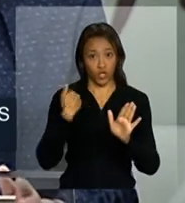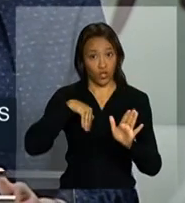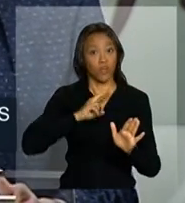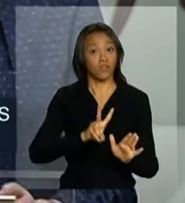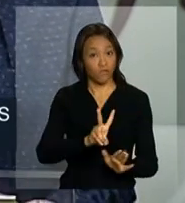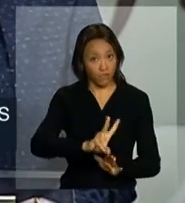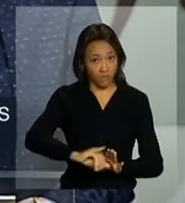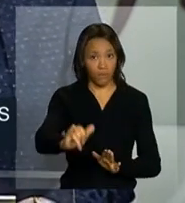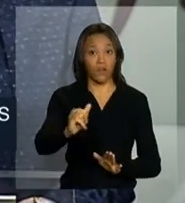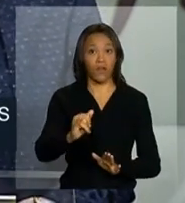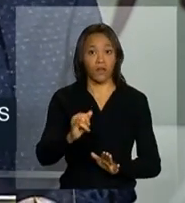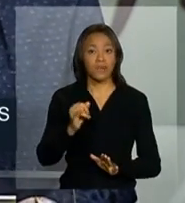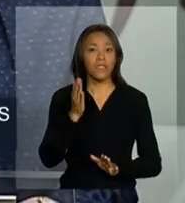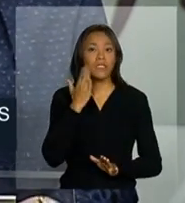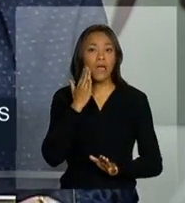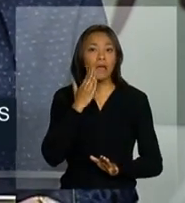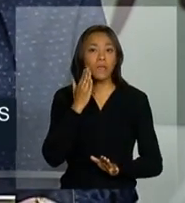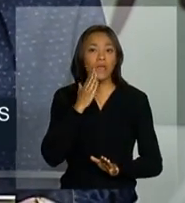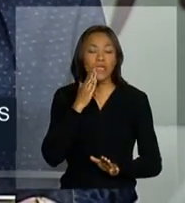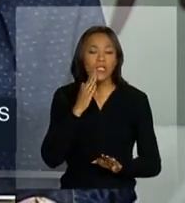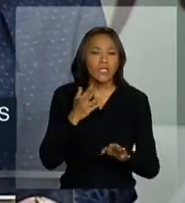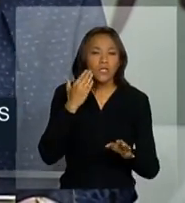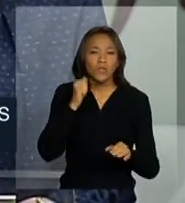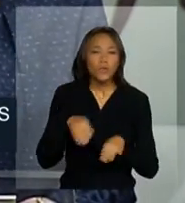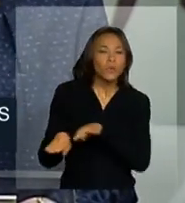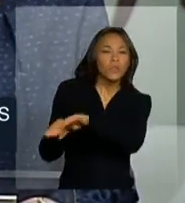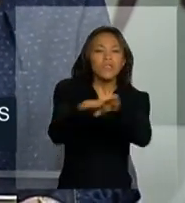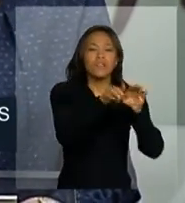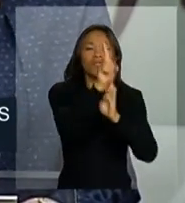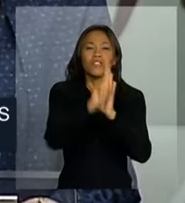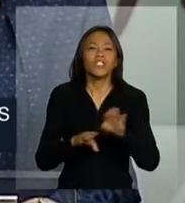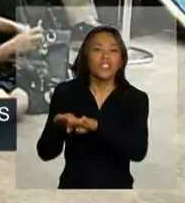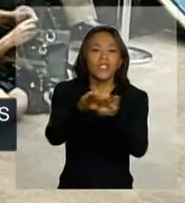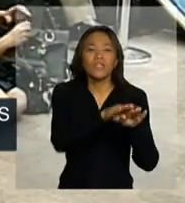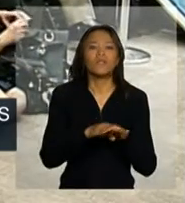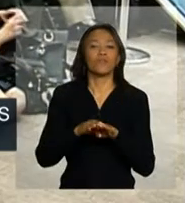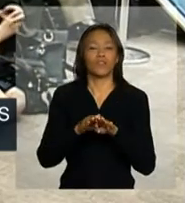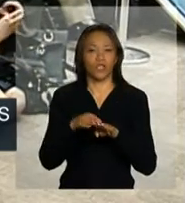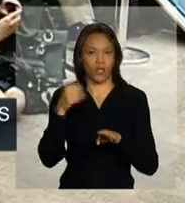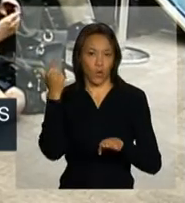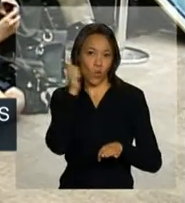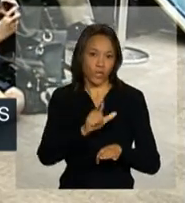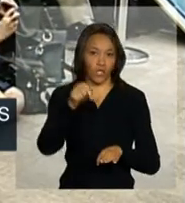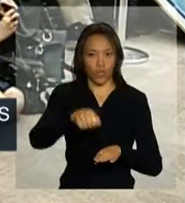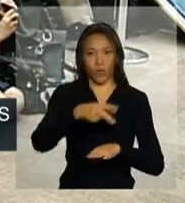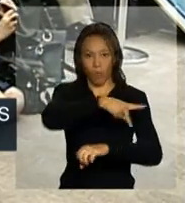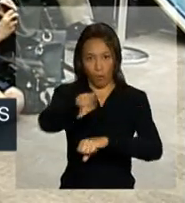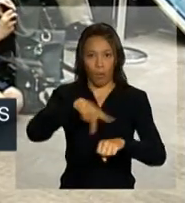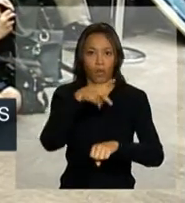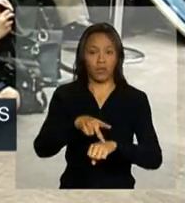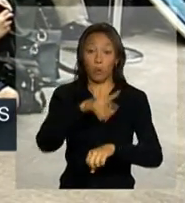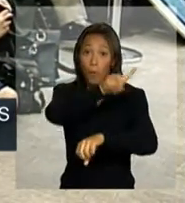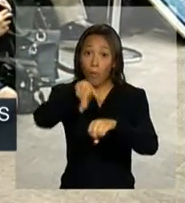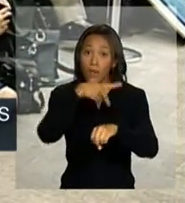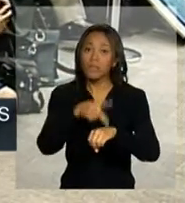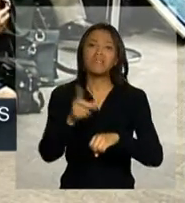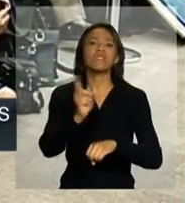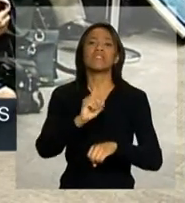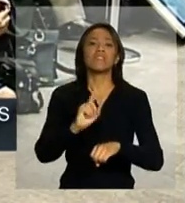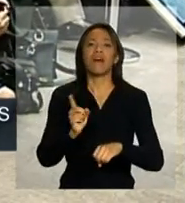medir o grau de civilização que o nosso país atingiu. Um país que não